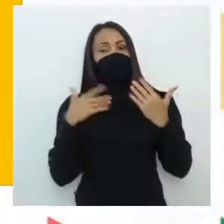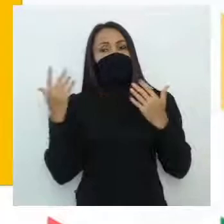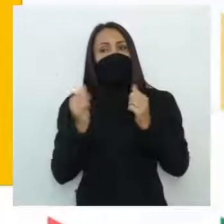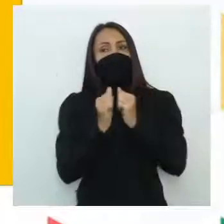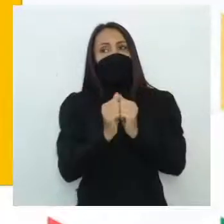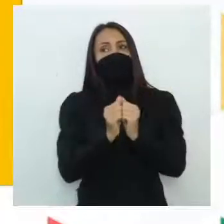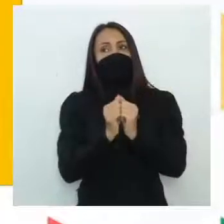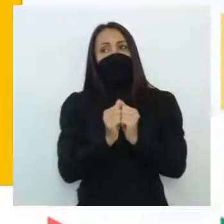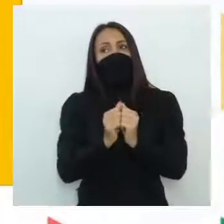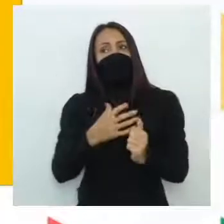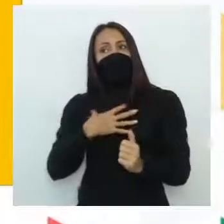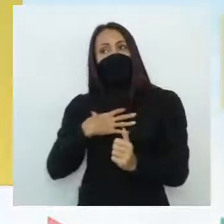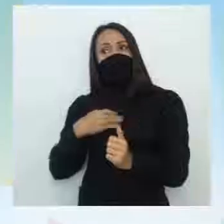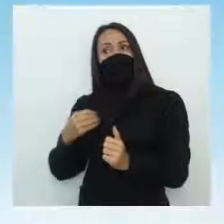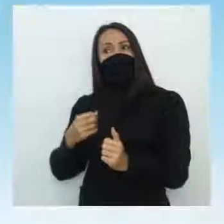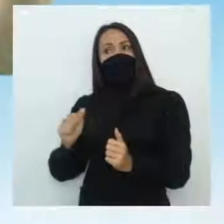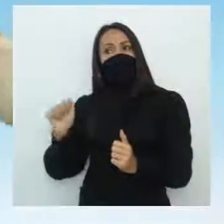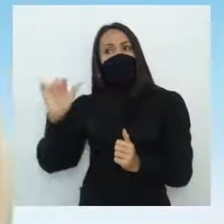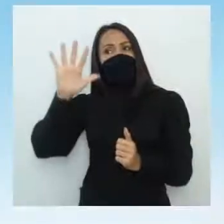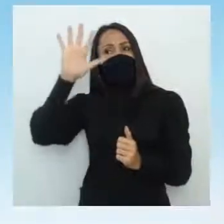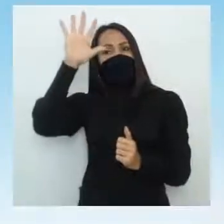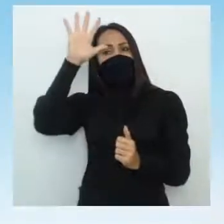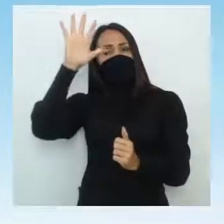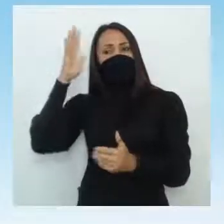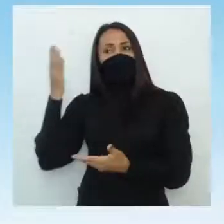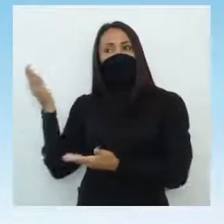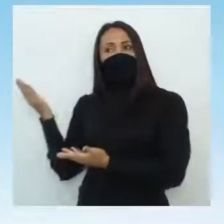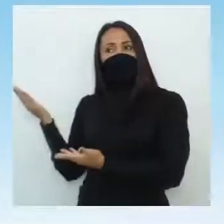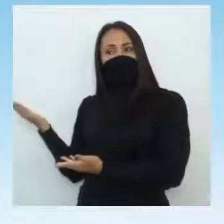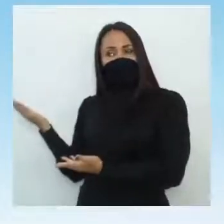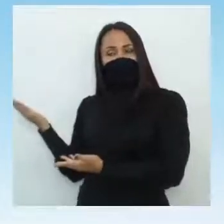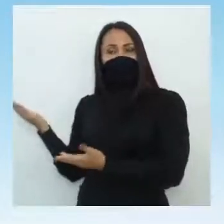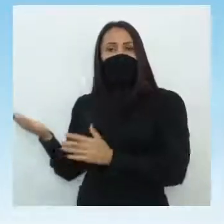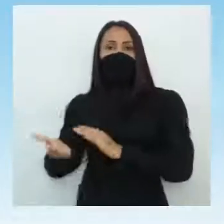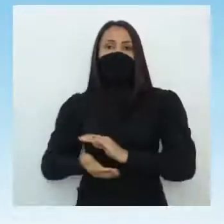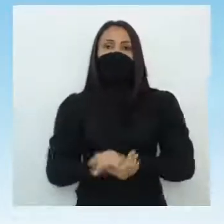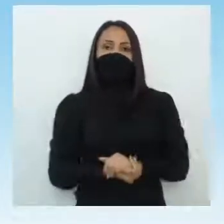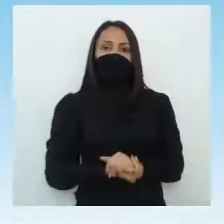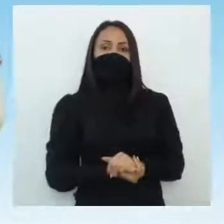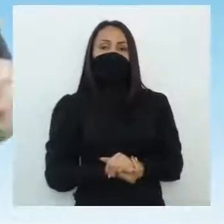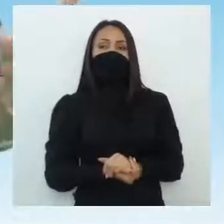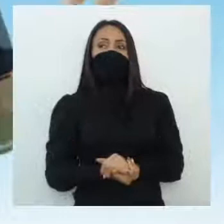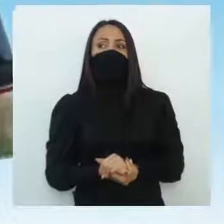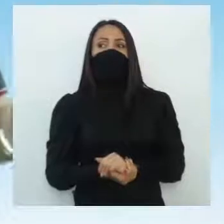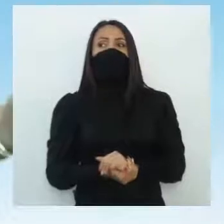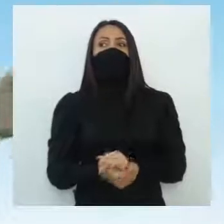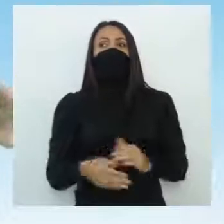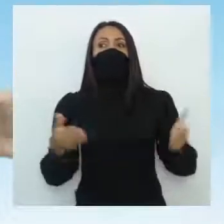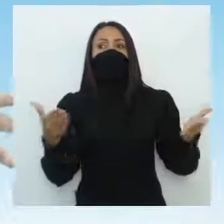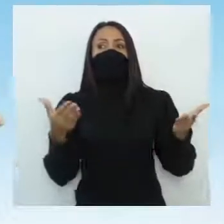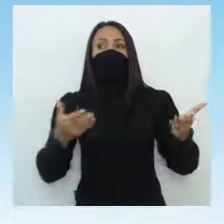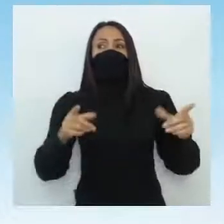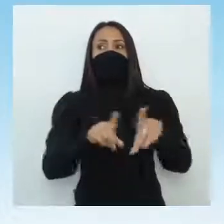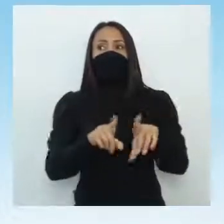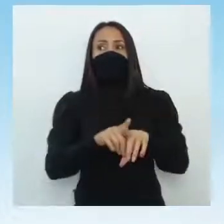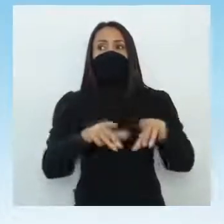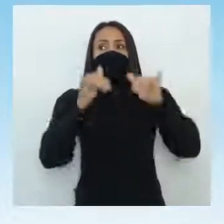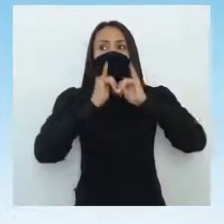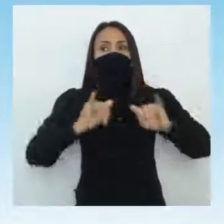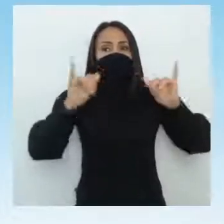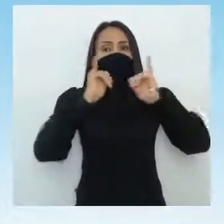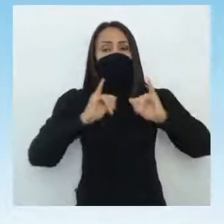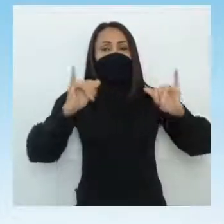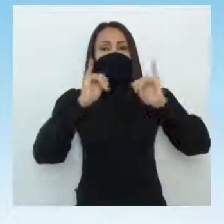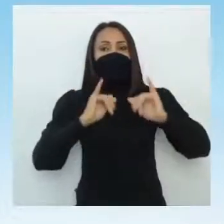filhas espirituais, as missionárias da caridade. E aqui trago um pouco de informação sobre a